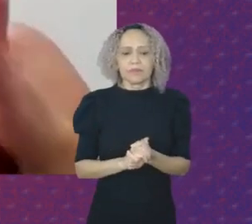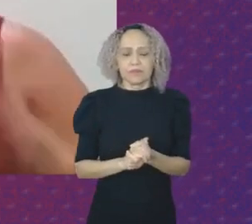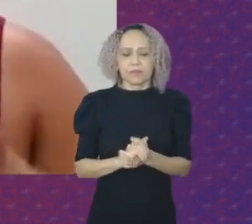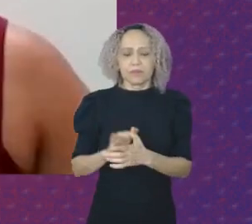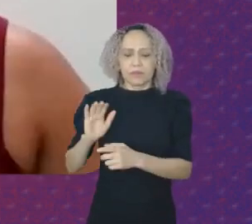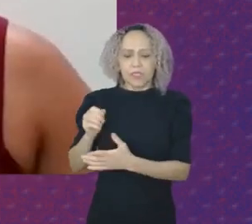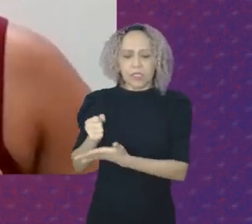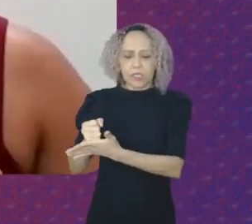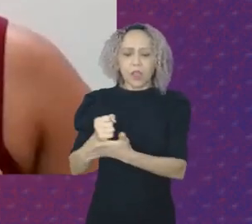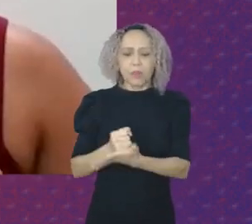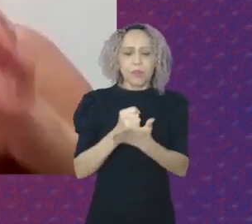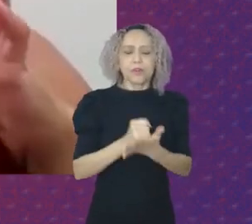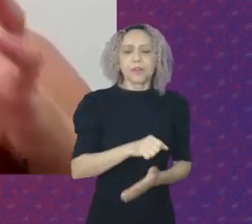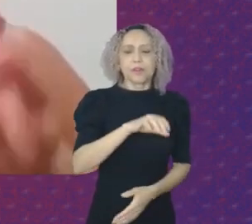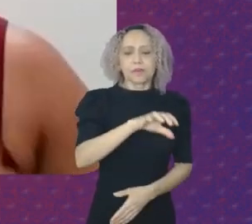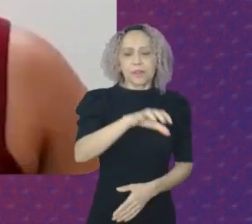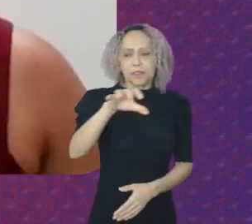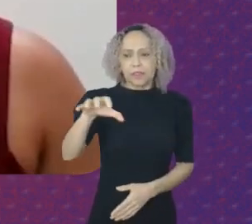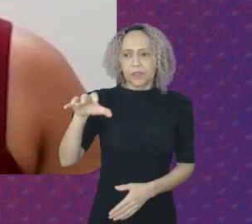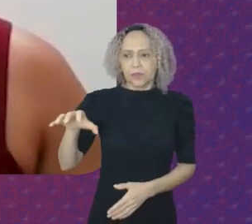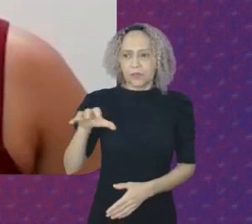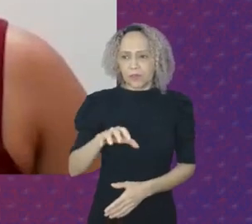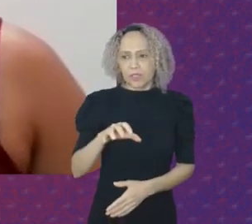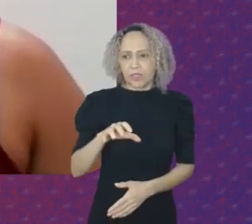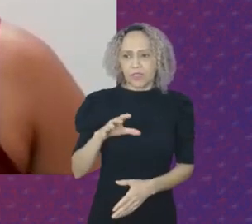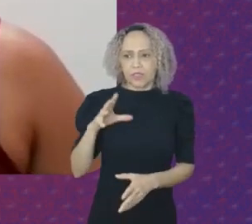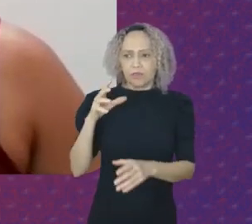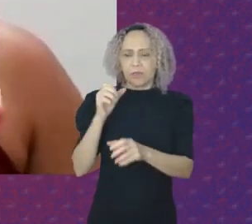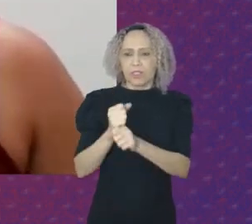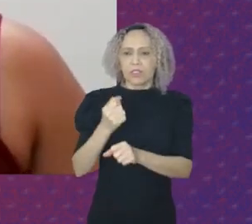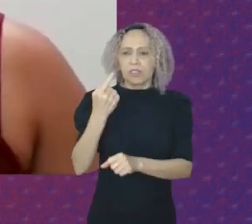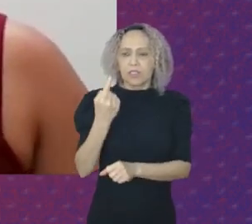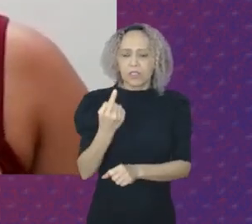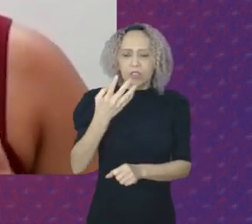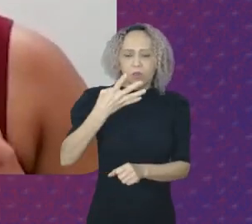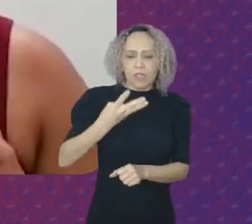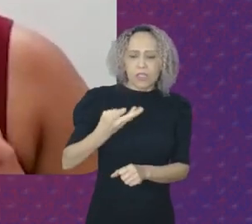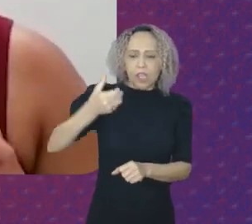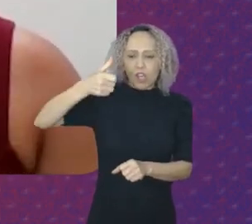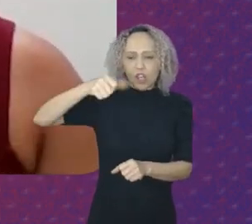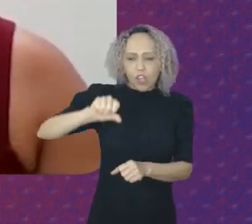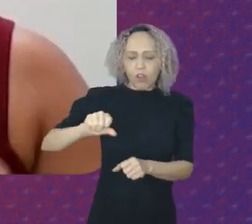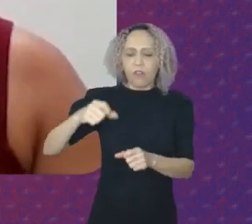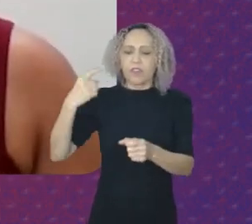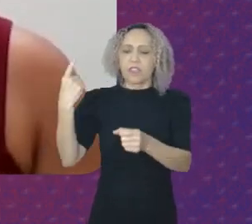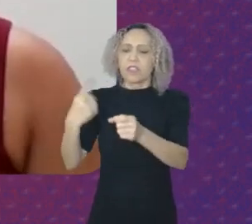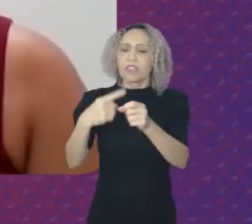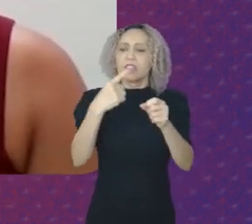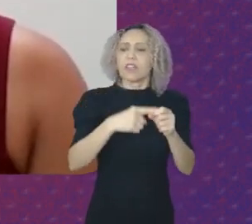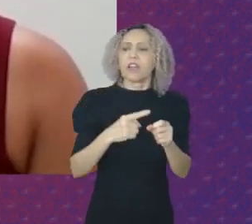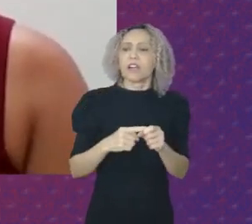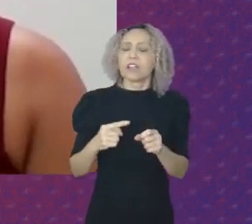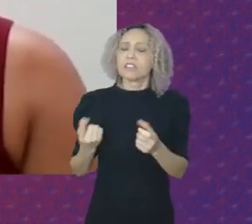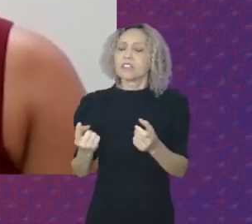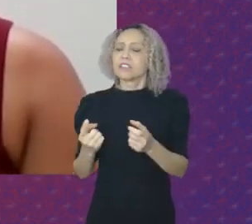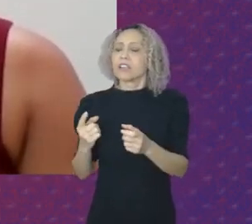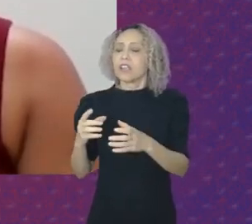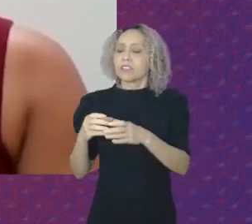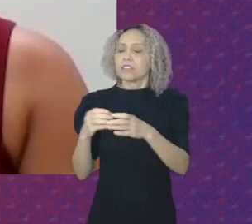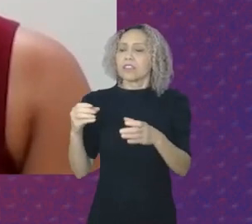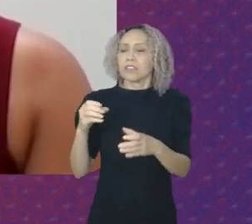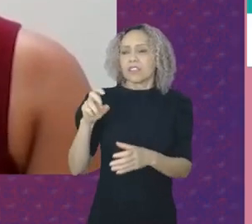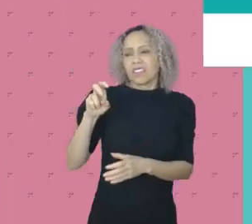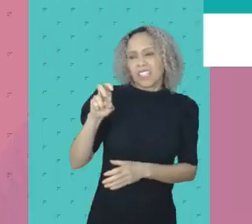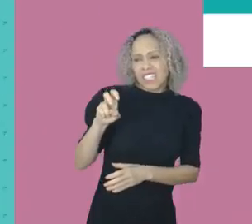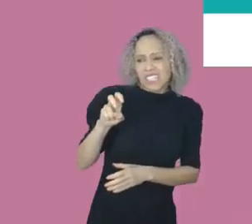que são territórios que marcam 149 cidades, que concentram 50% das mortes